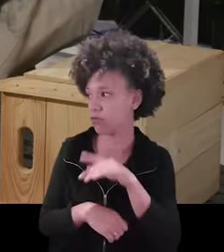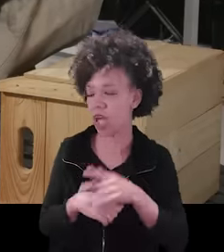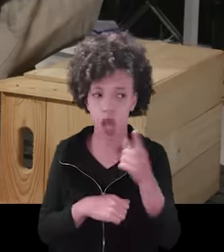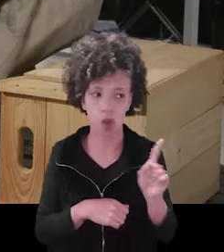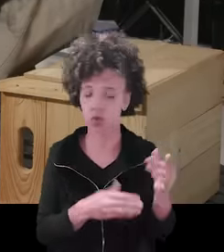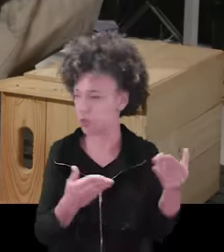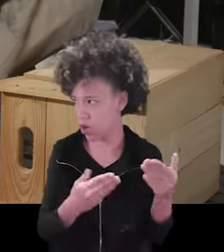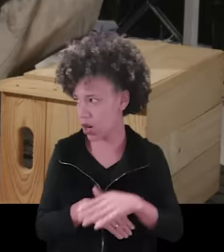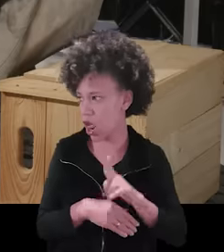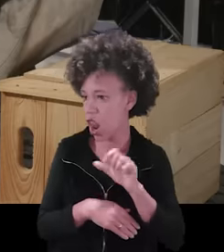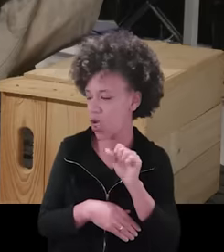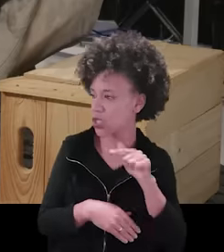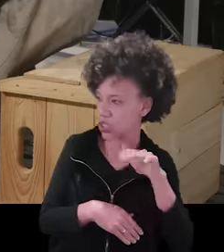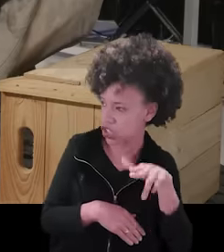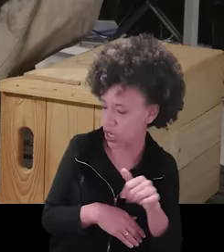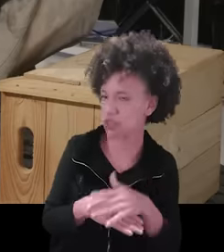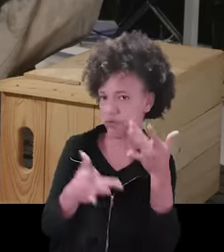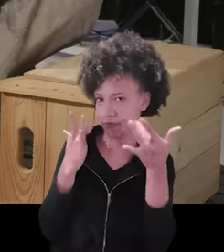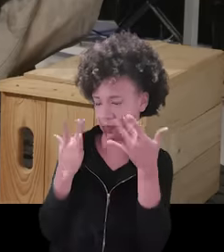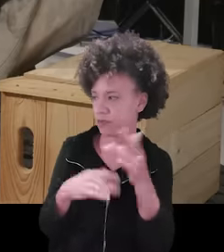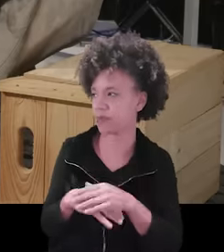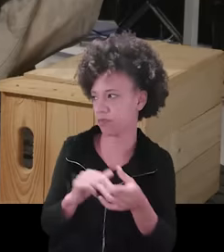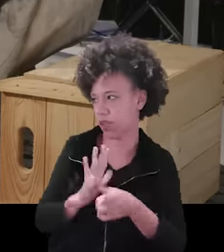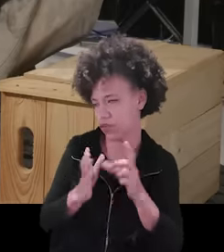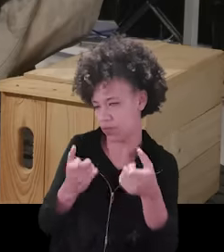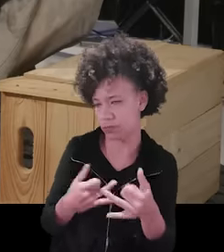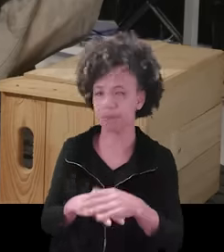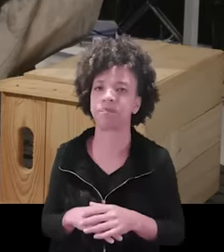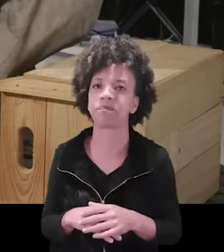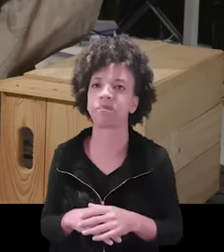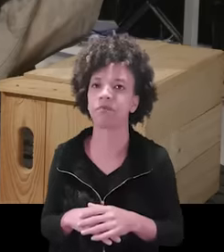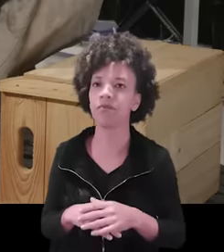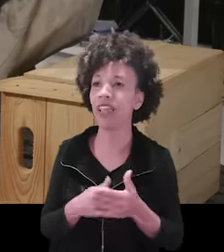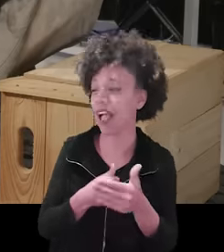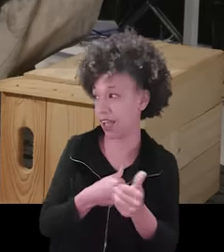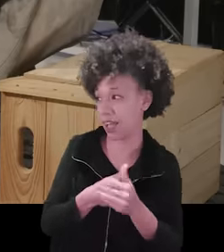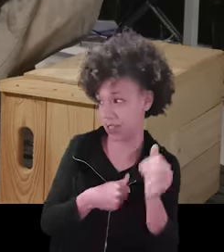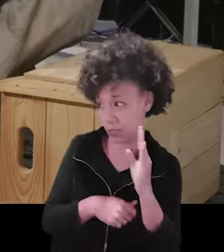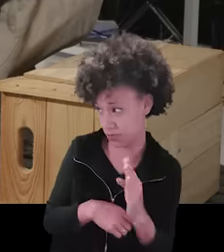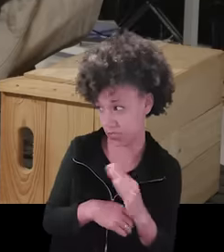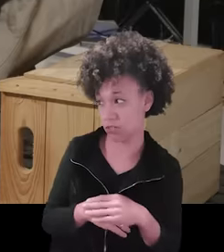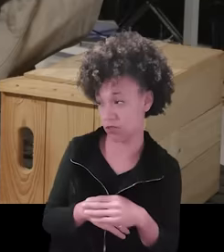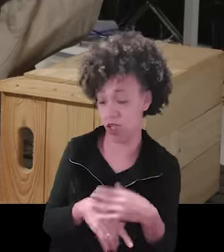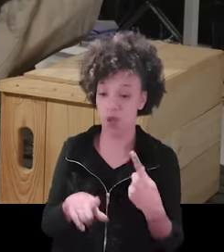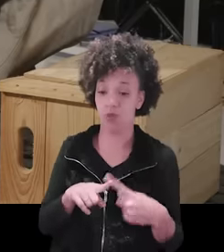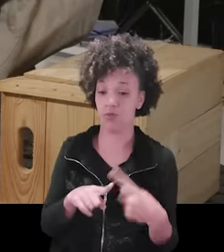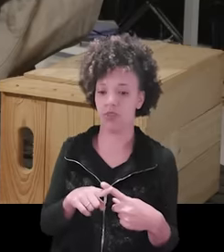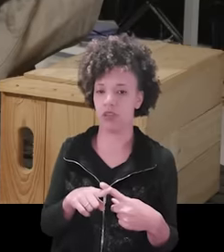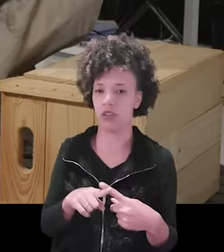Unidos Inclusive essa última vez que eu fui agora Paula usados para fazer show estava falando aqui antes de começar a carência do brasileiro